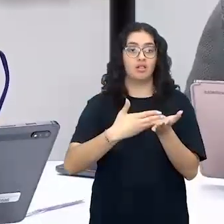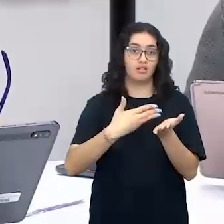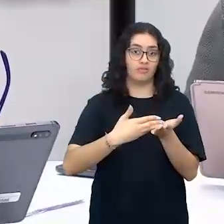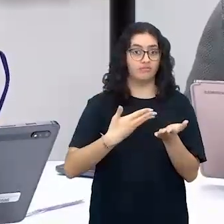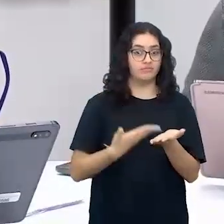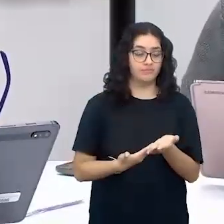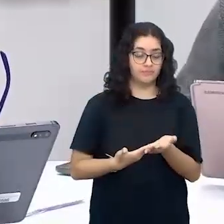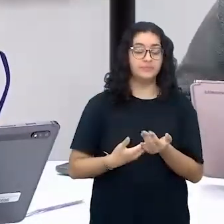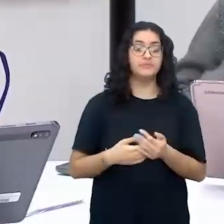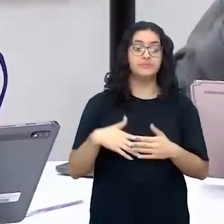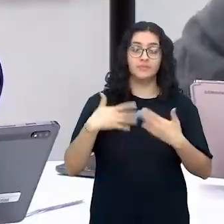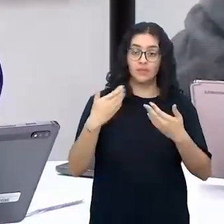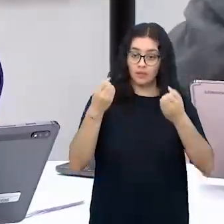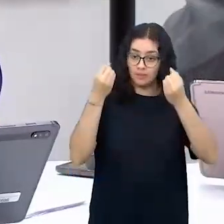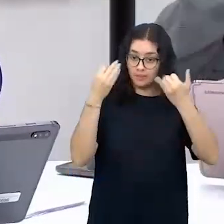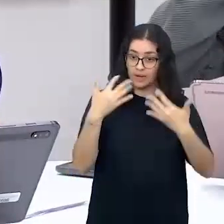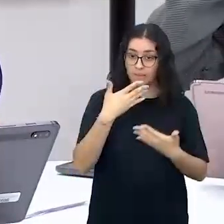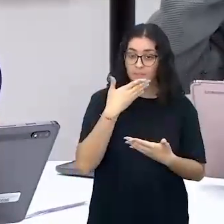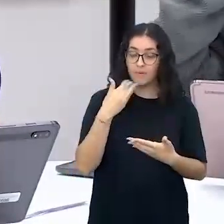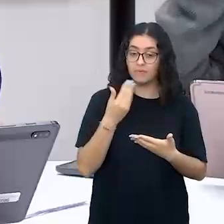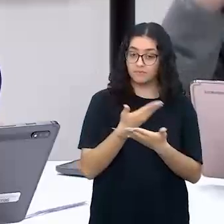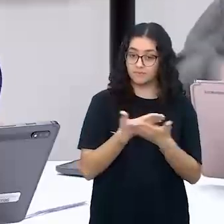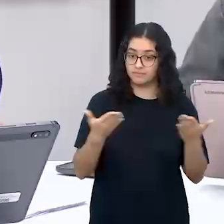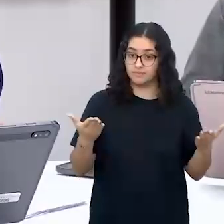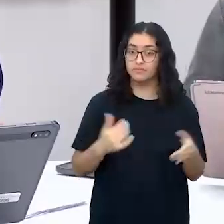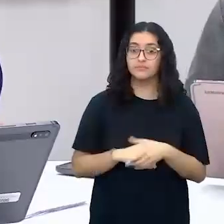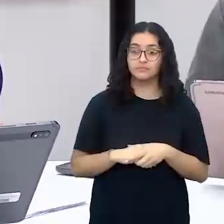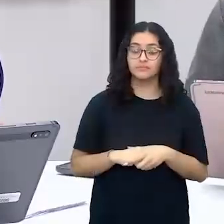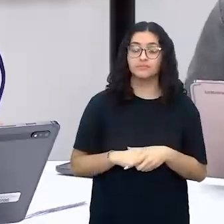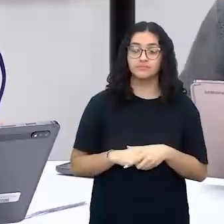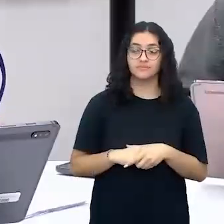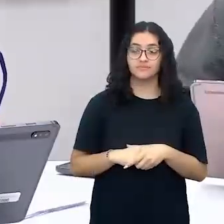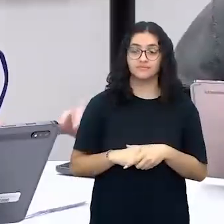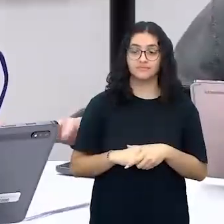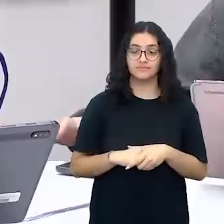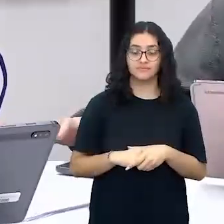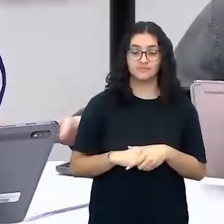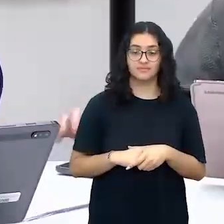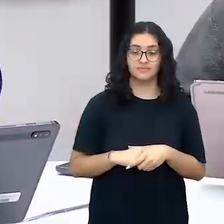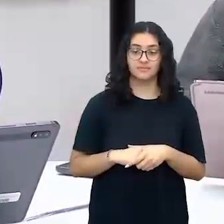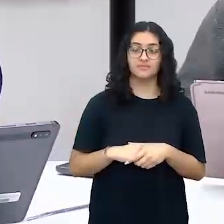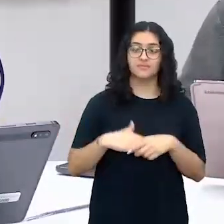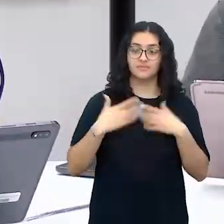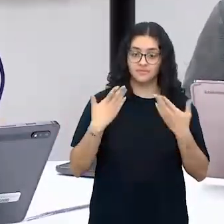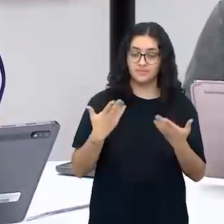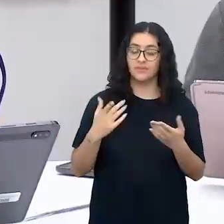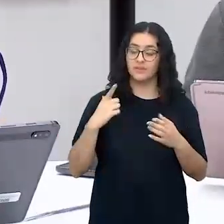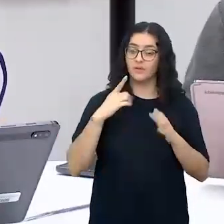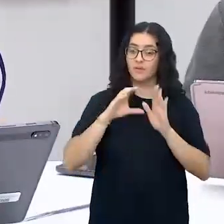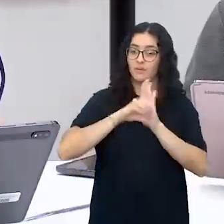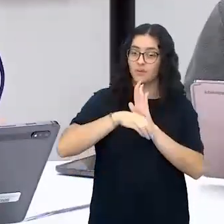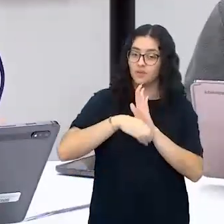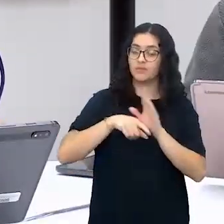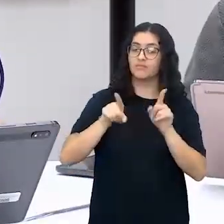para vocês desse assunto, eu vou abordar alguns tópicos e alguns conceitos que estão tanto no documentário como no